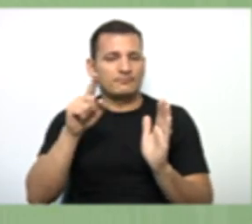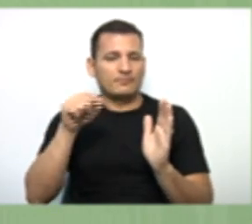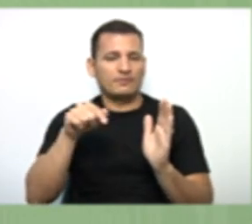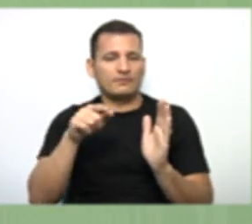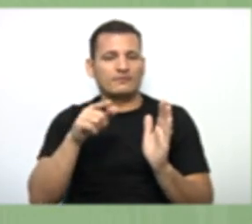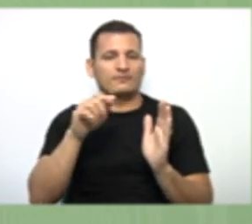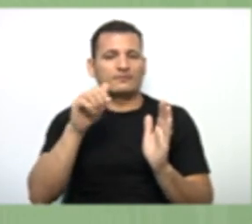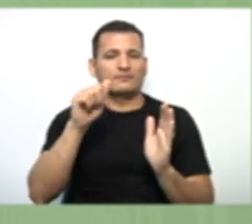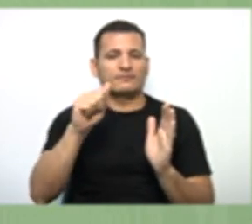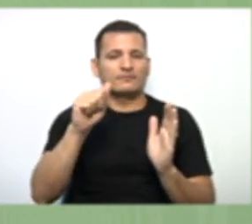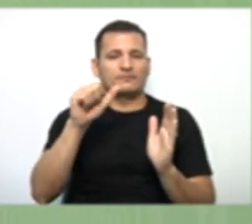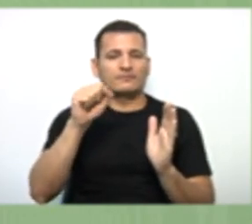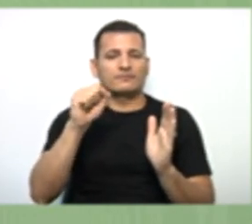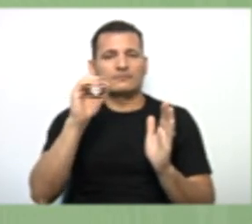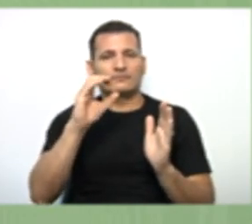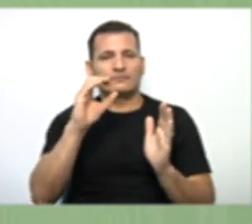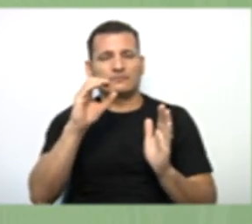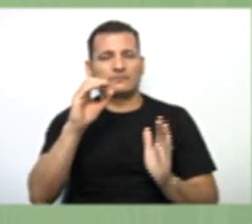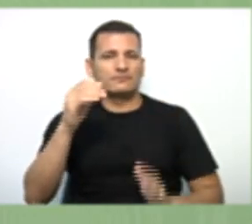chamado ASCII-2.